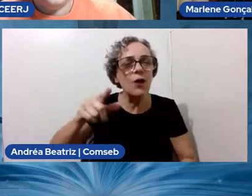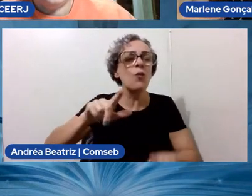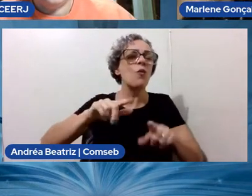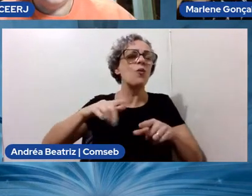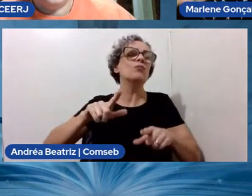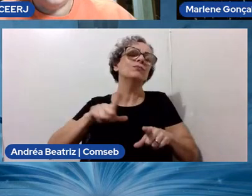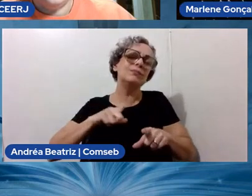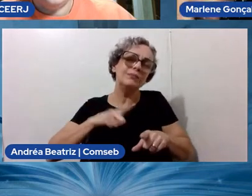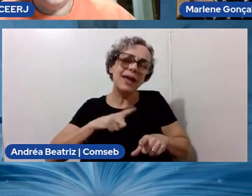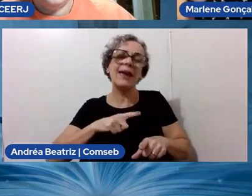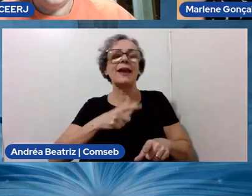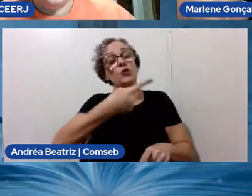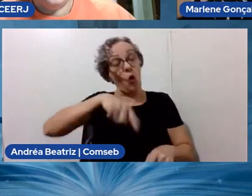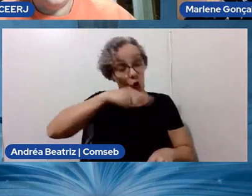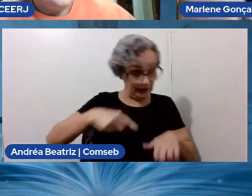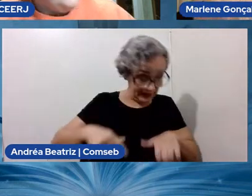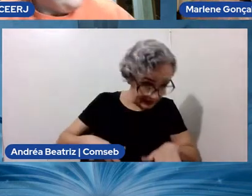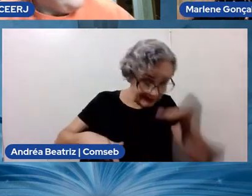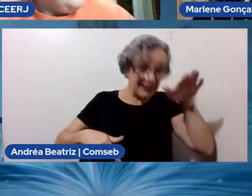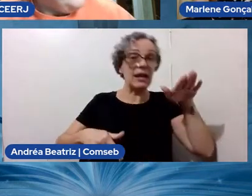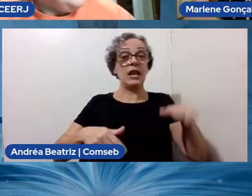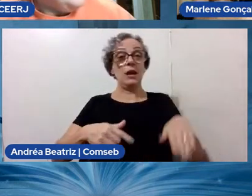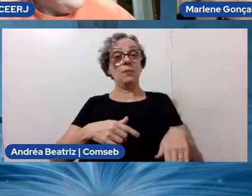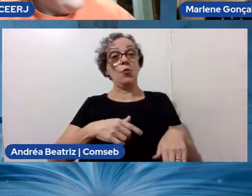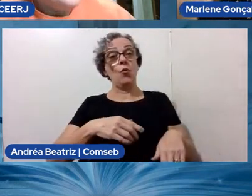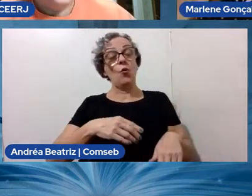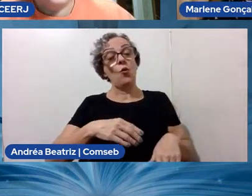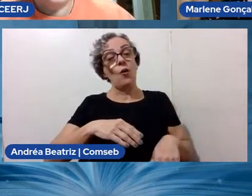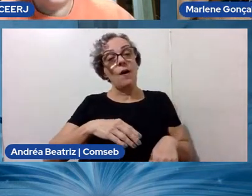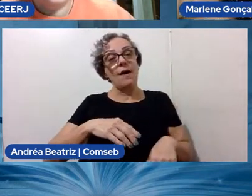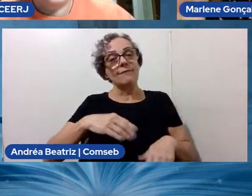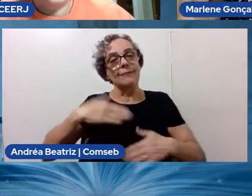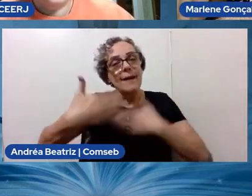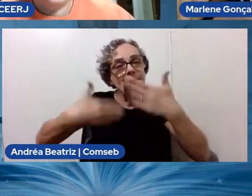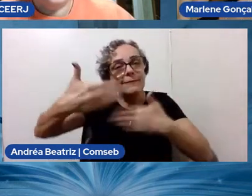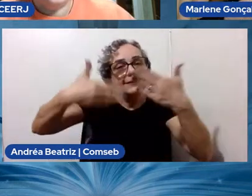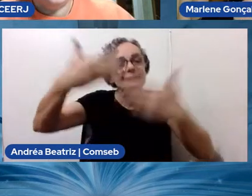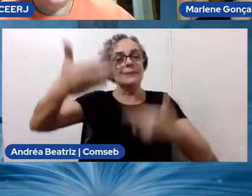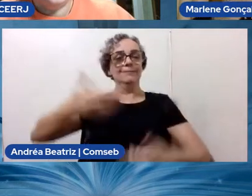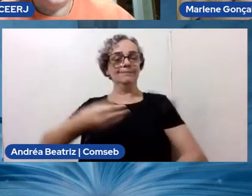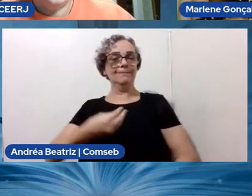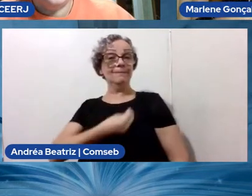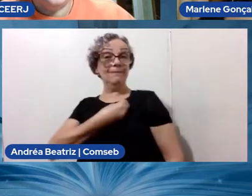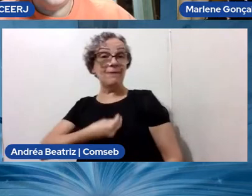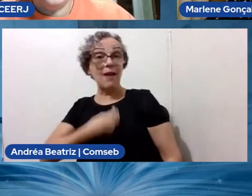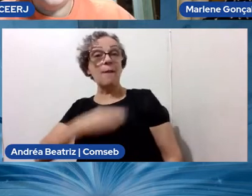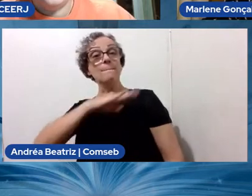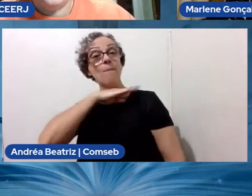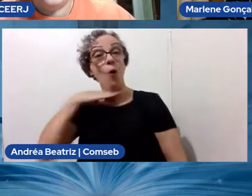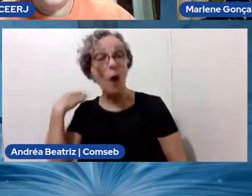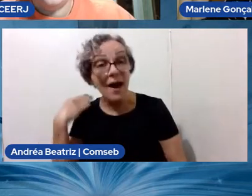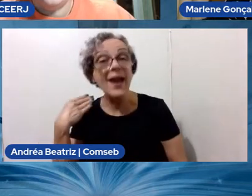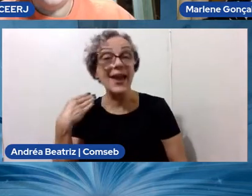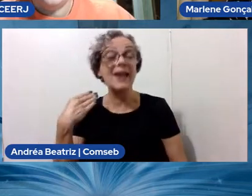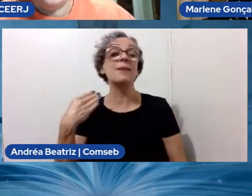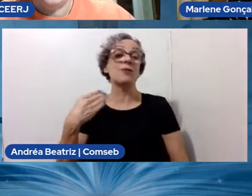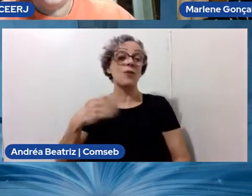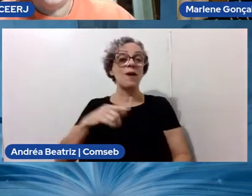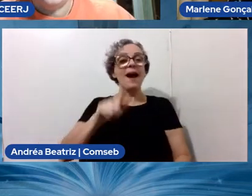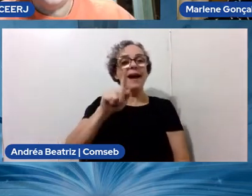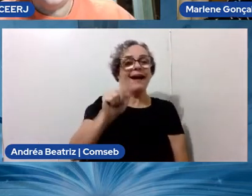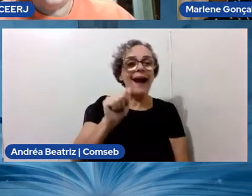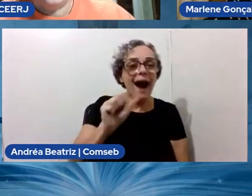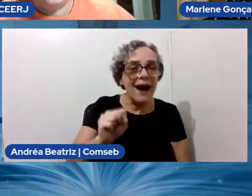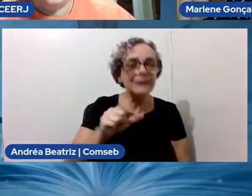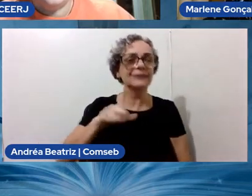nascer, viver, morrer nas mesmas condições, o corpo se decompõe, vai, né, exala os gases e tudo mais. Então, o que